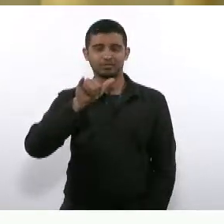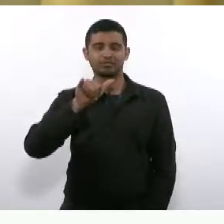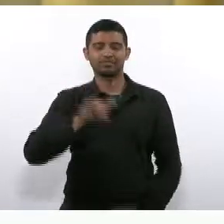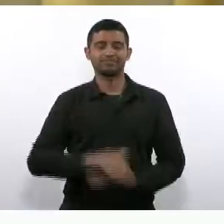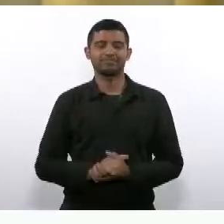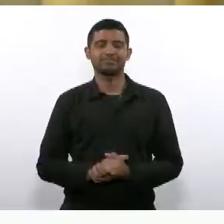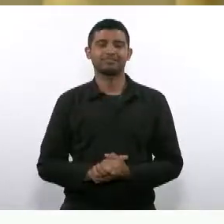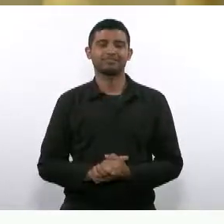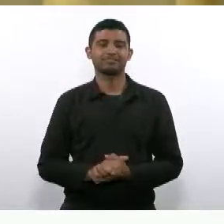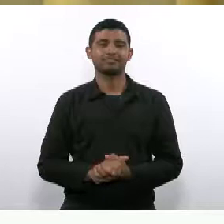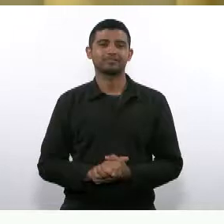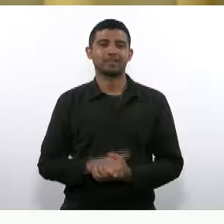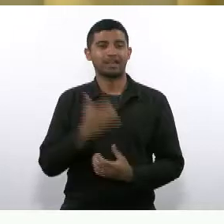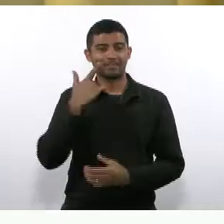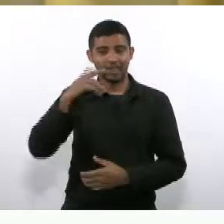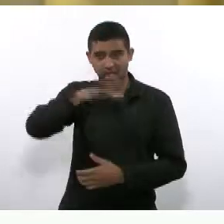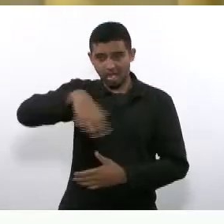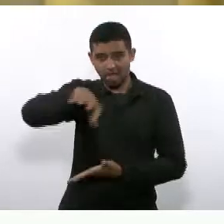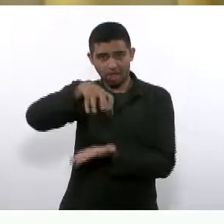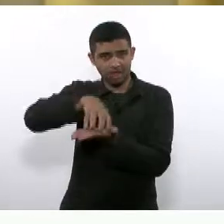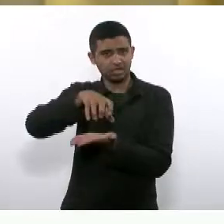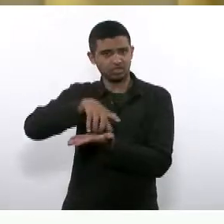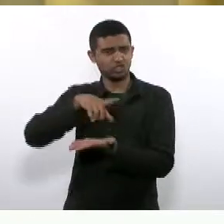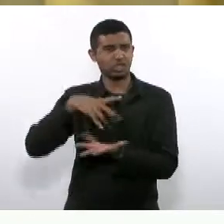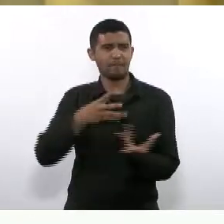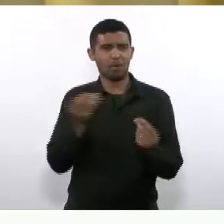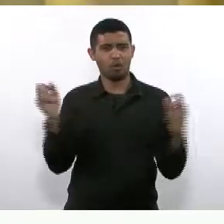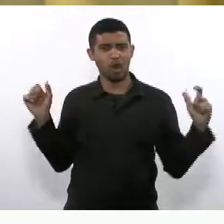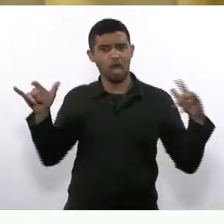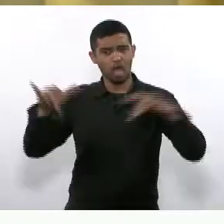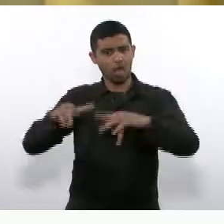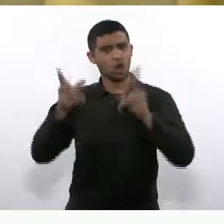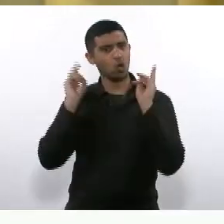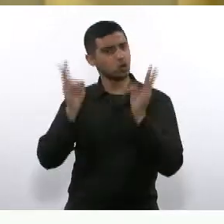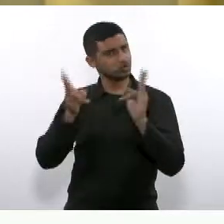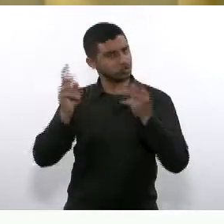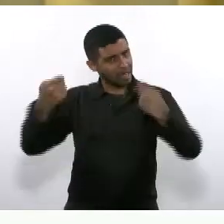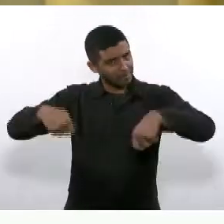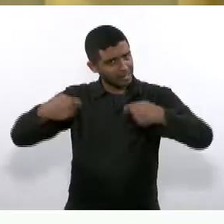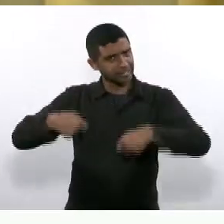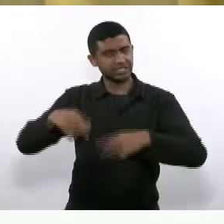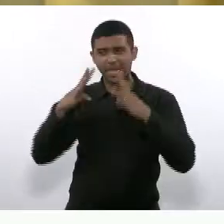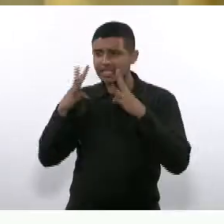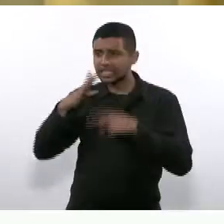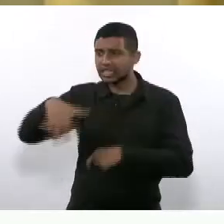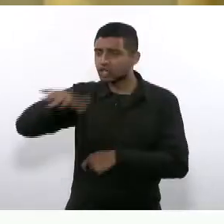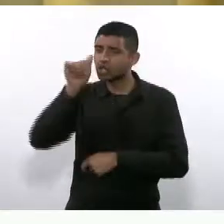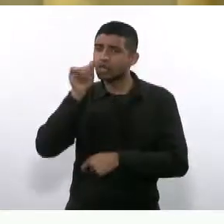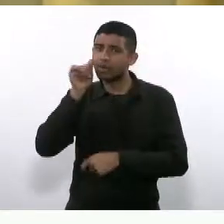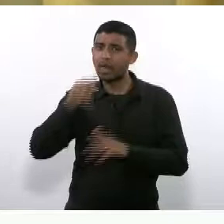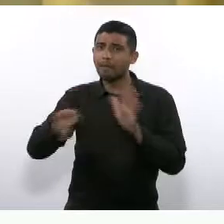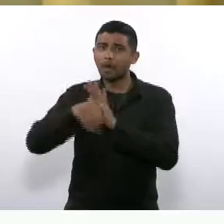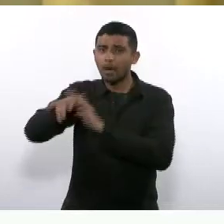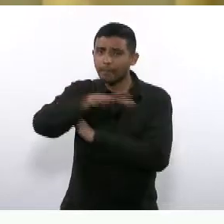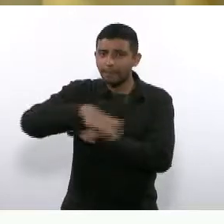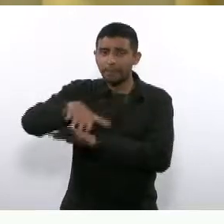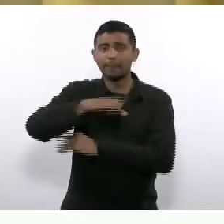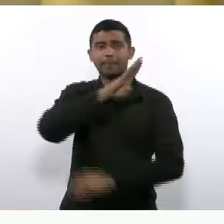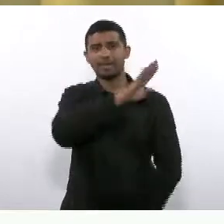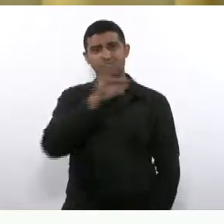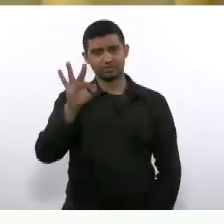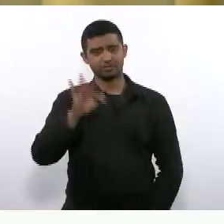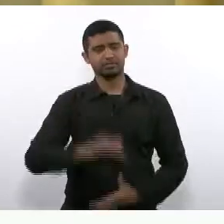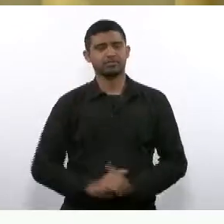valorizando a centralidade que essa instituição tinha e precisa continuar tendo no atendimento às mulheres de toda a região da Baixada Fluminense.